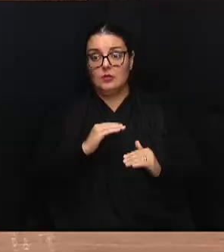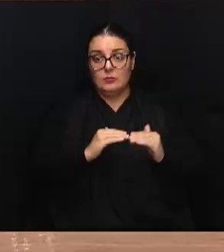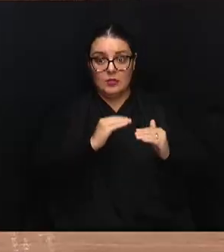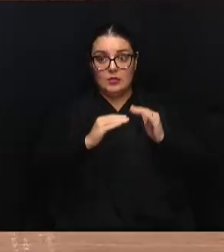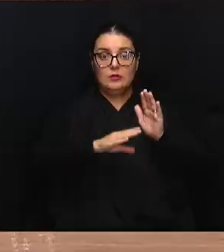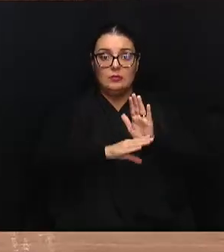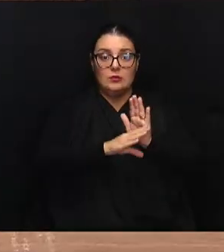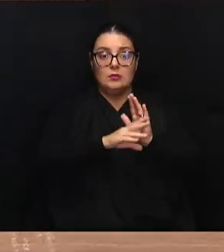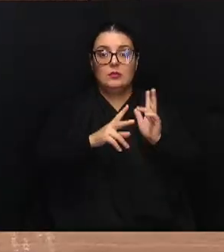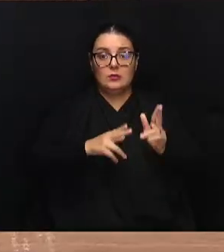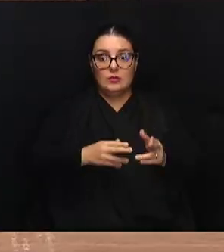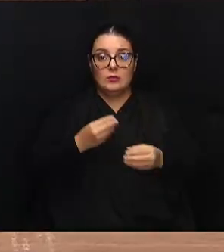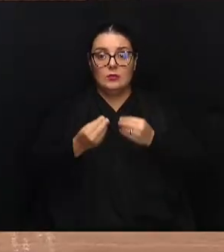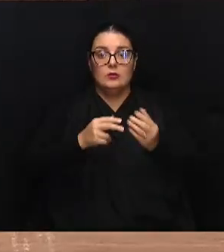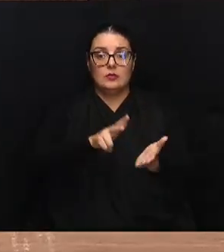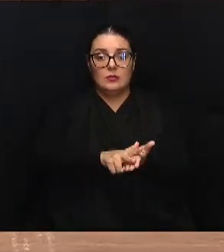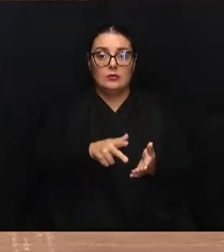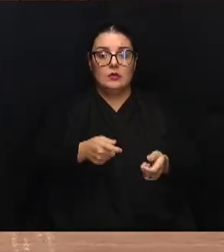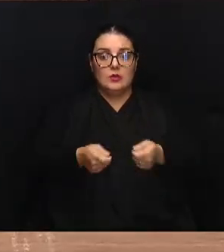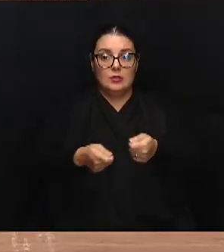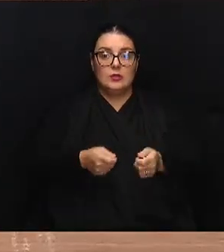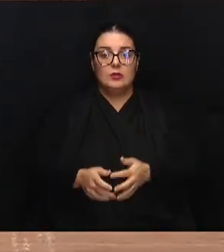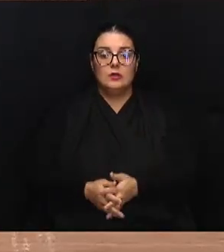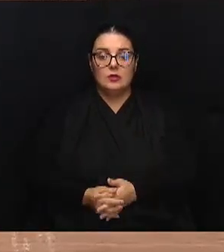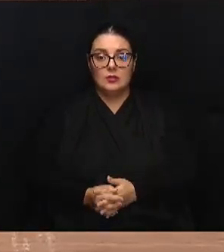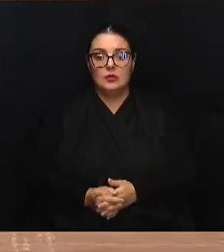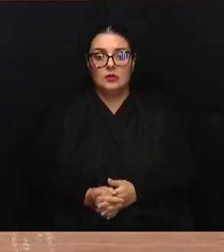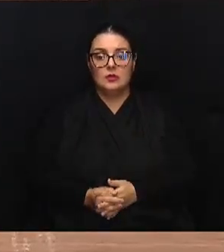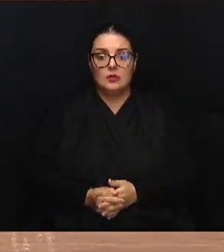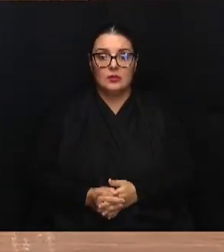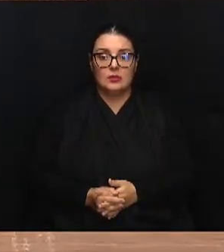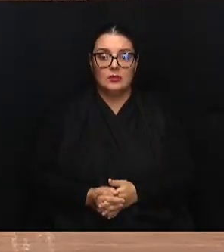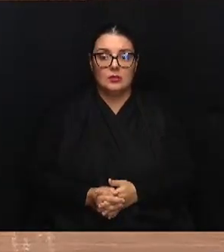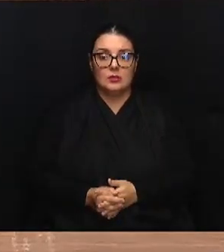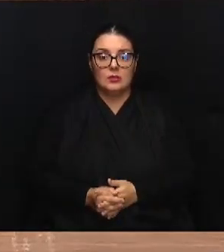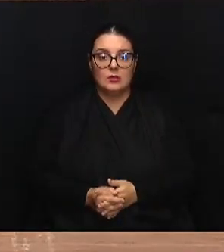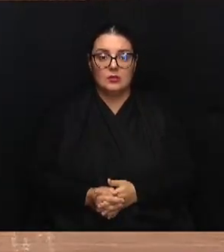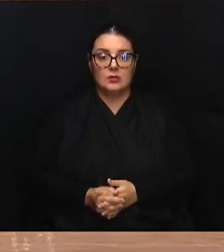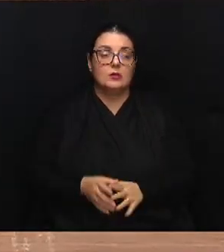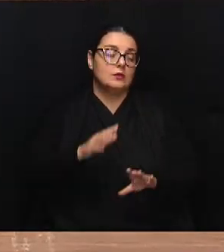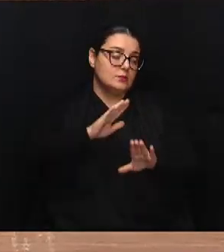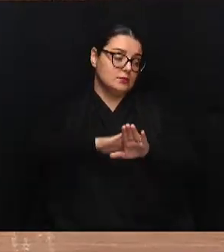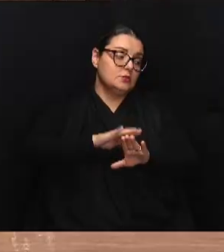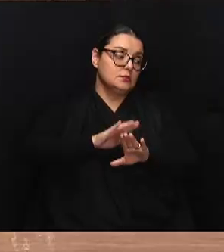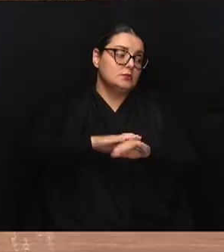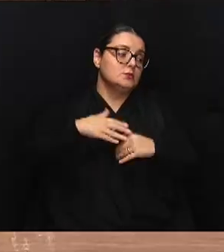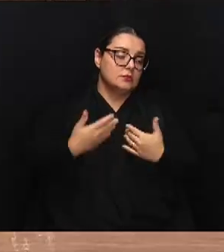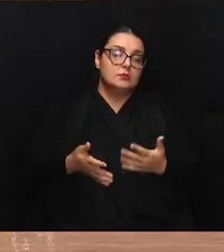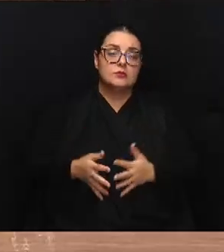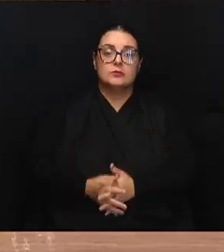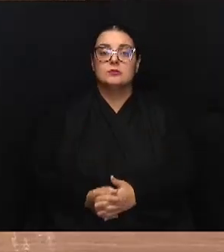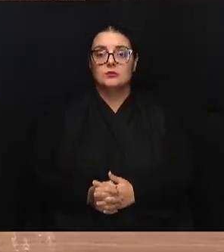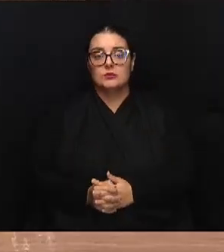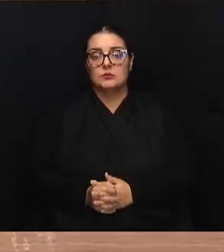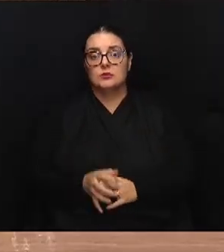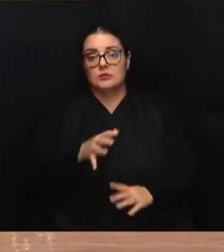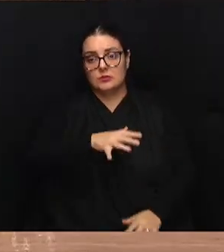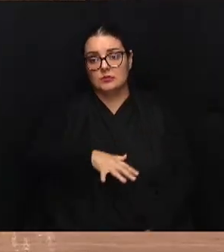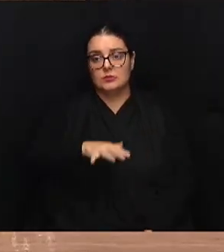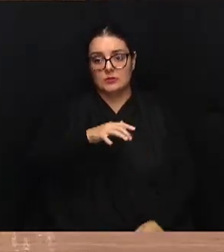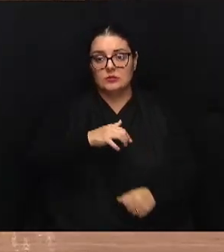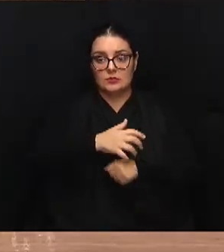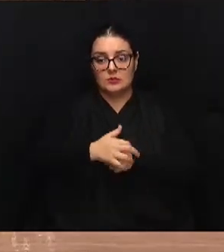desenvolvendo, como você regulamentar e regular, né, as ações nesse ambiente